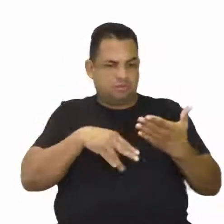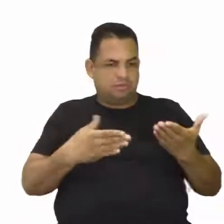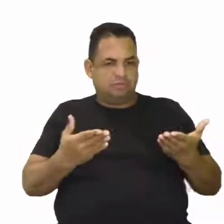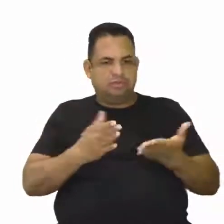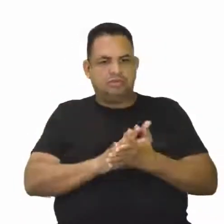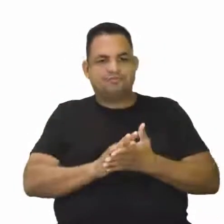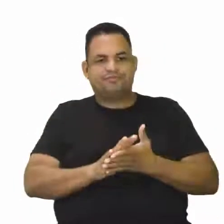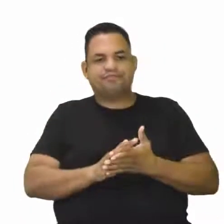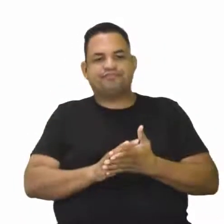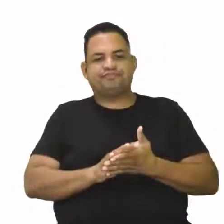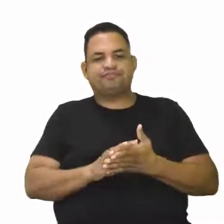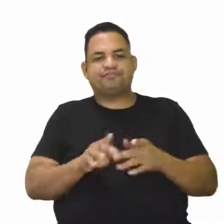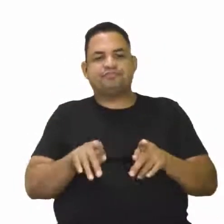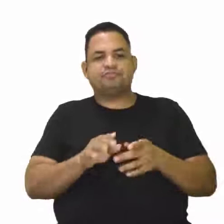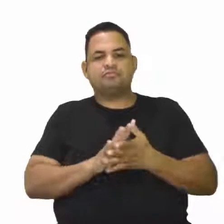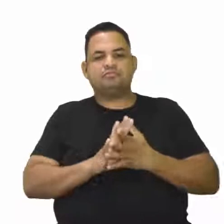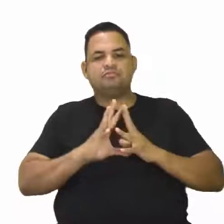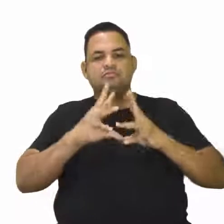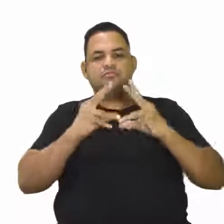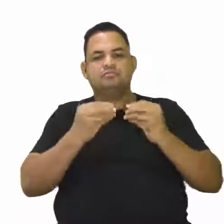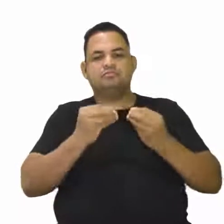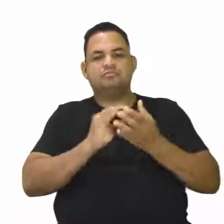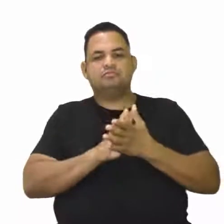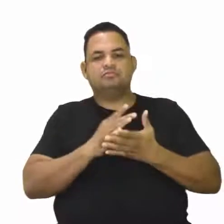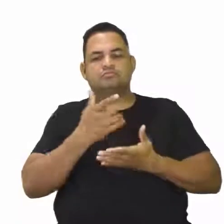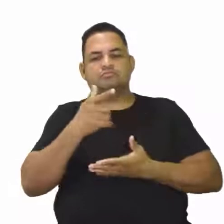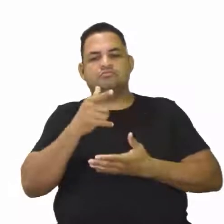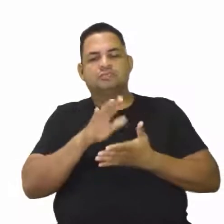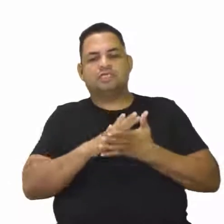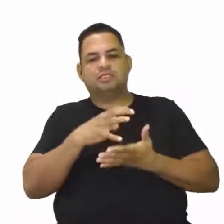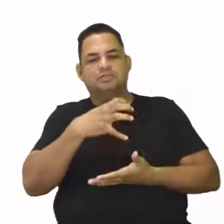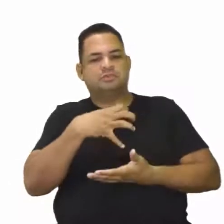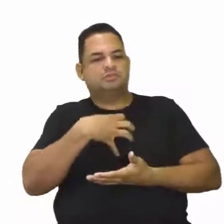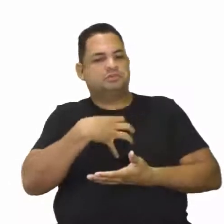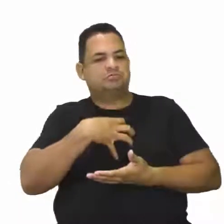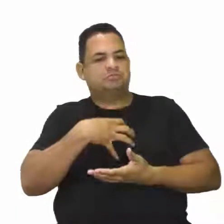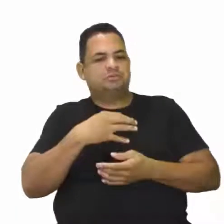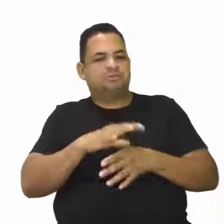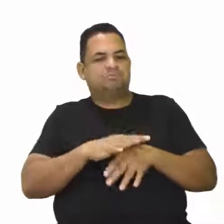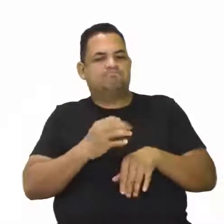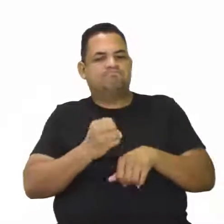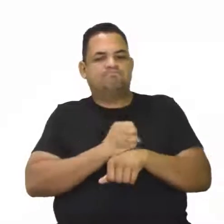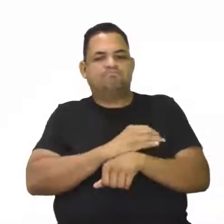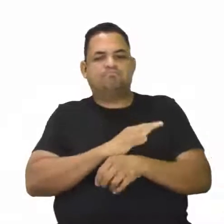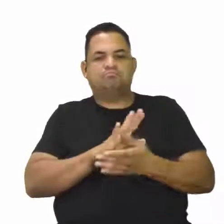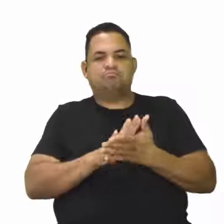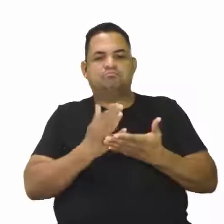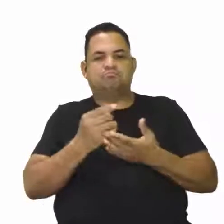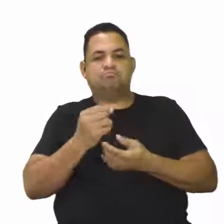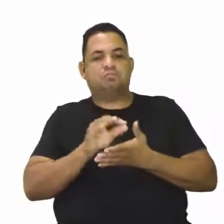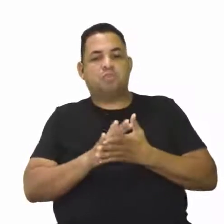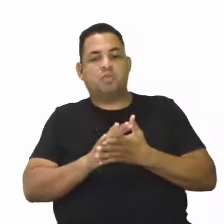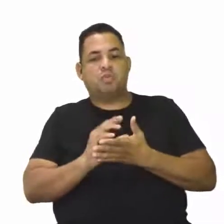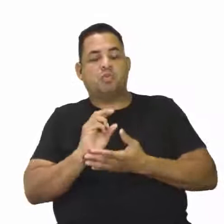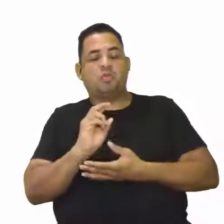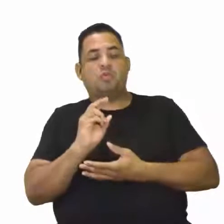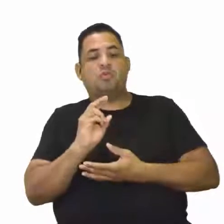interlocutor. O texto, ele é totalmente isento de sentimentos, sensações, apreciações